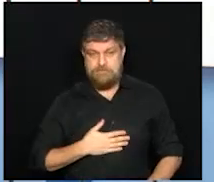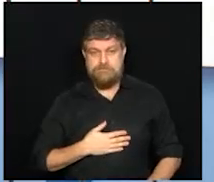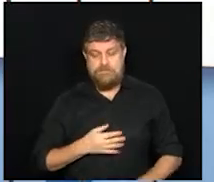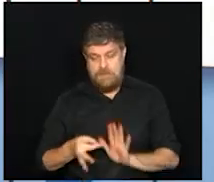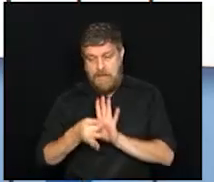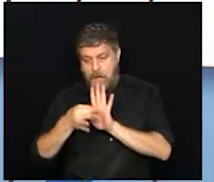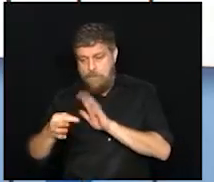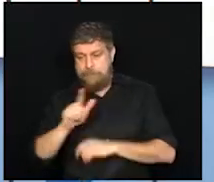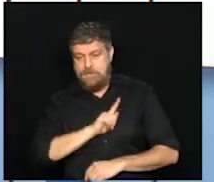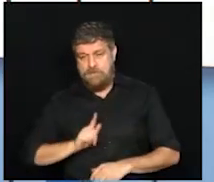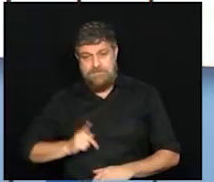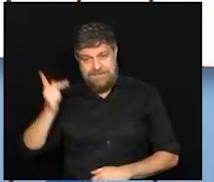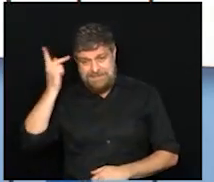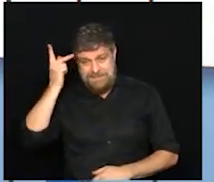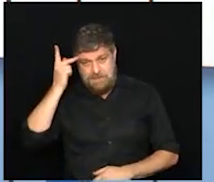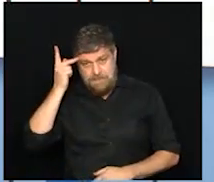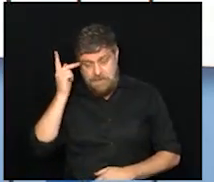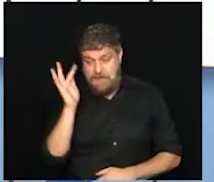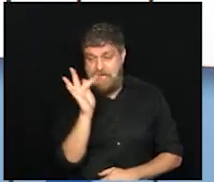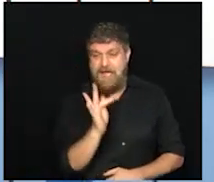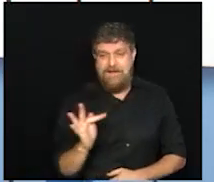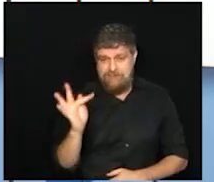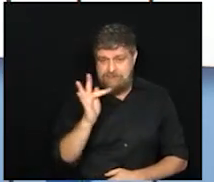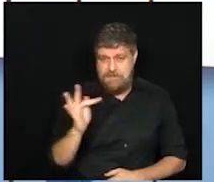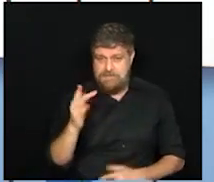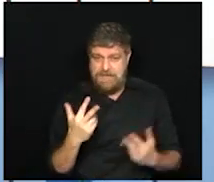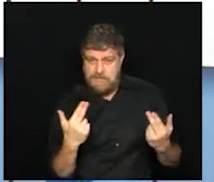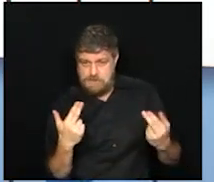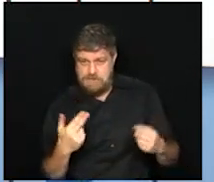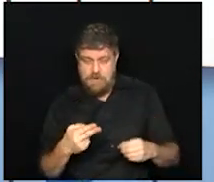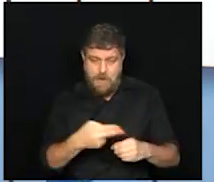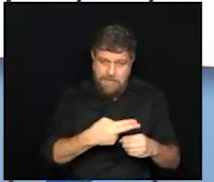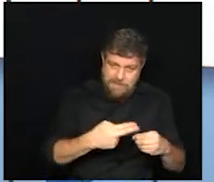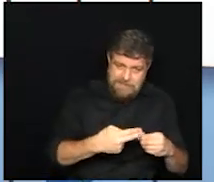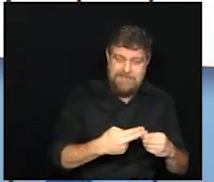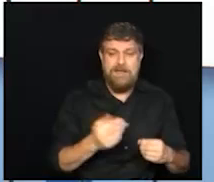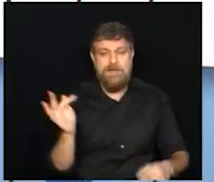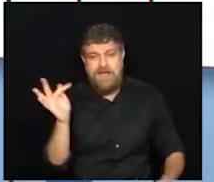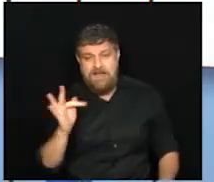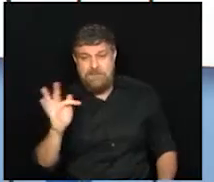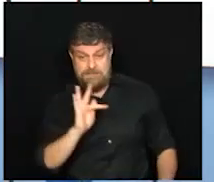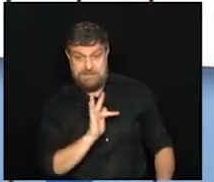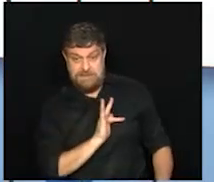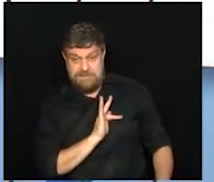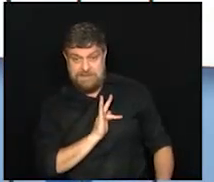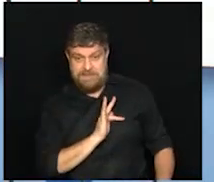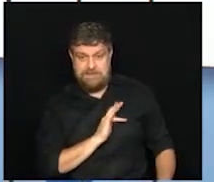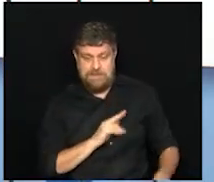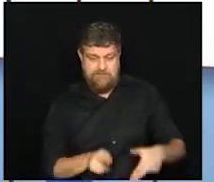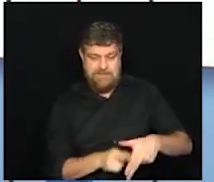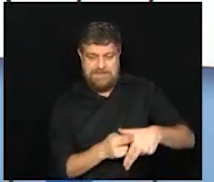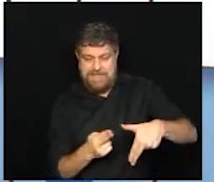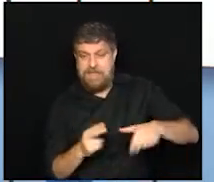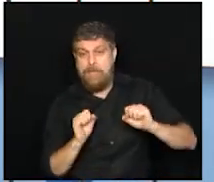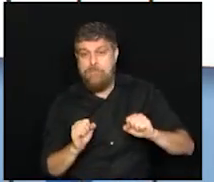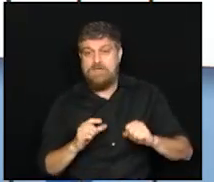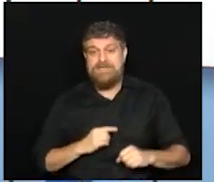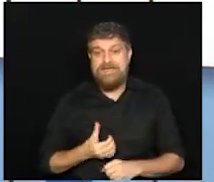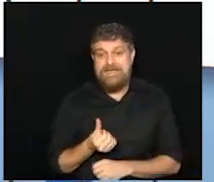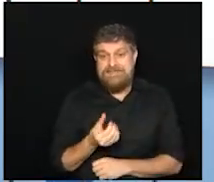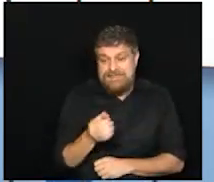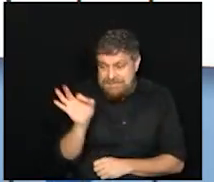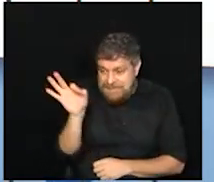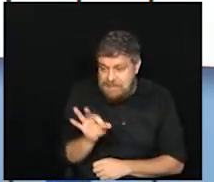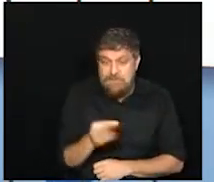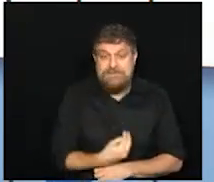governo, as instituições de ensino superior, como as universidades e faculdades técnicas, poderão ter até